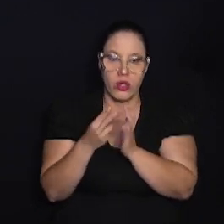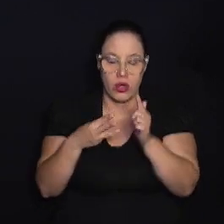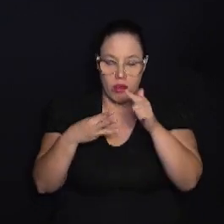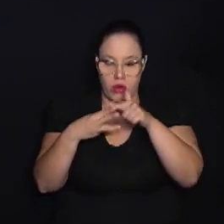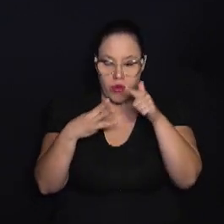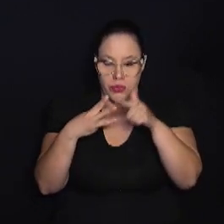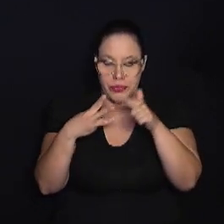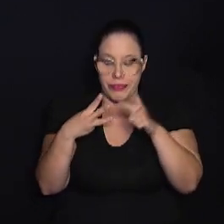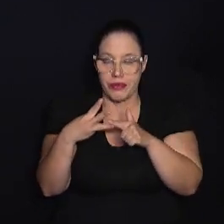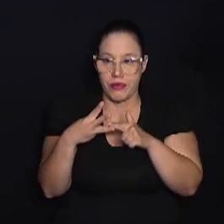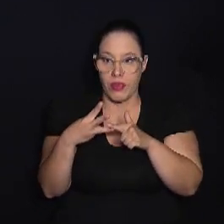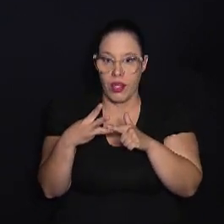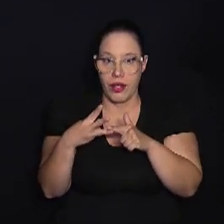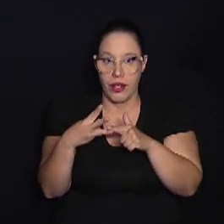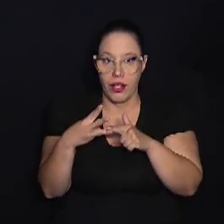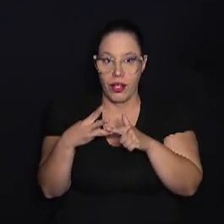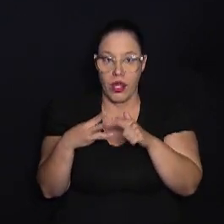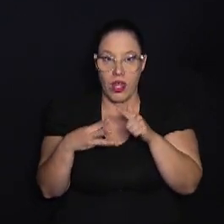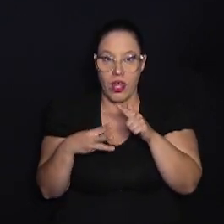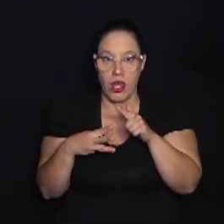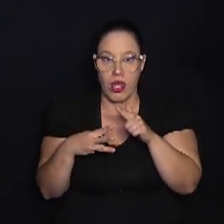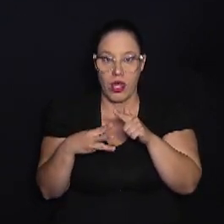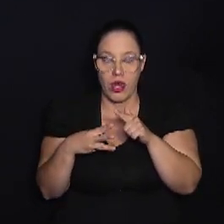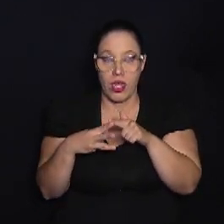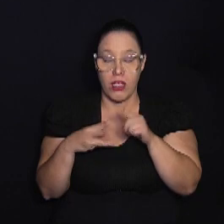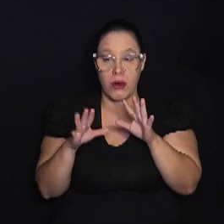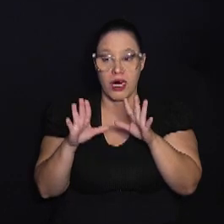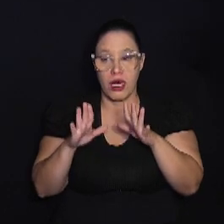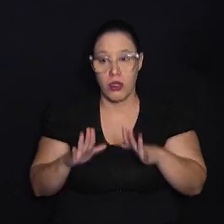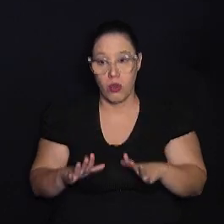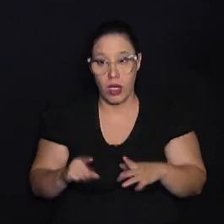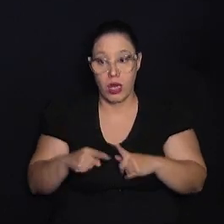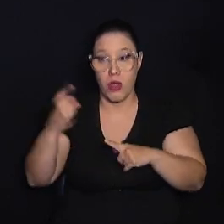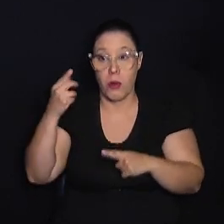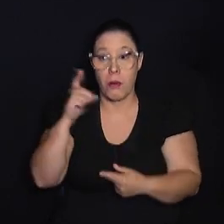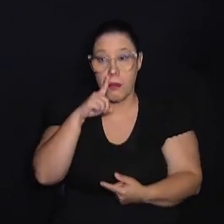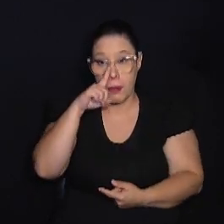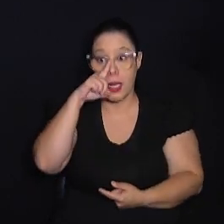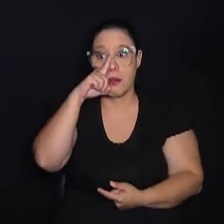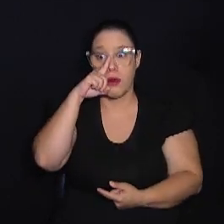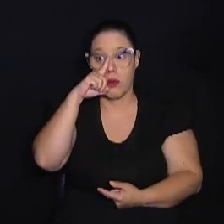Que são desde o mais brando até o mais agressivo. Eu gostaria que a senhora falasse um pouquinho.